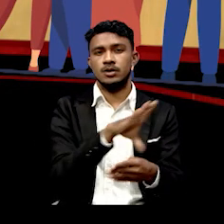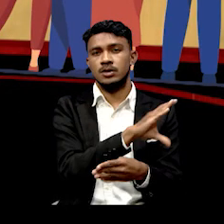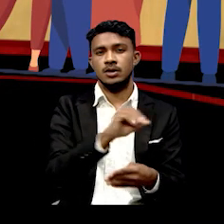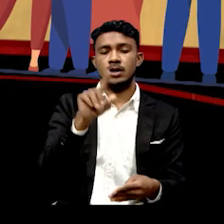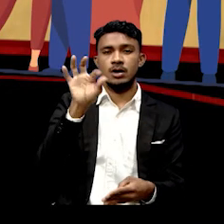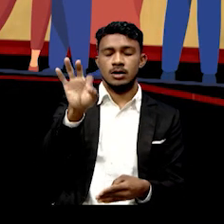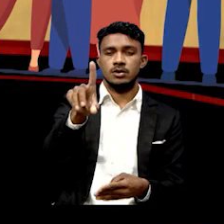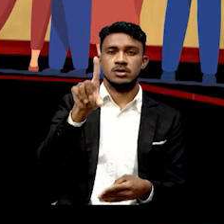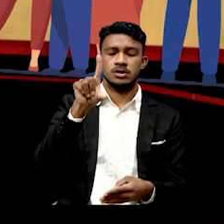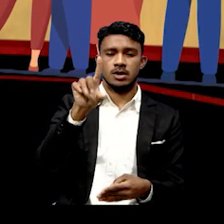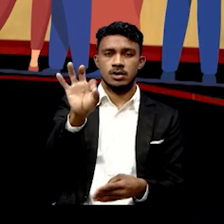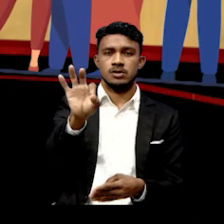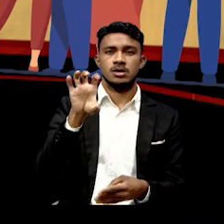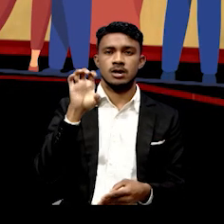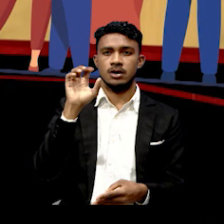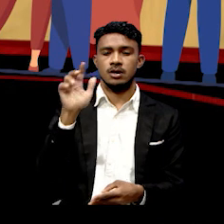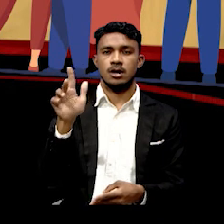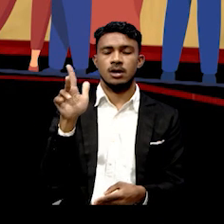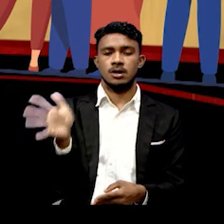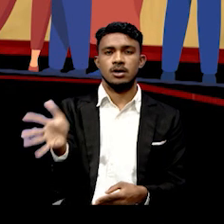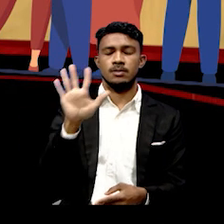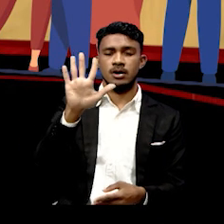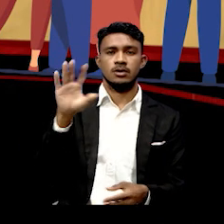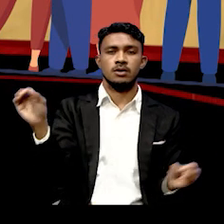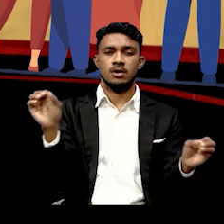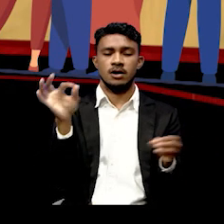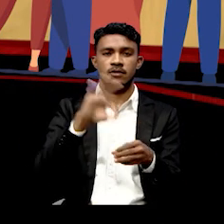resin lima atus lima hitu la vota.